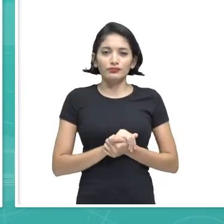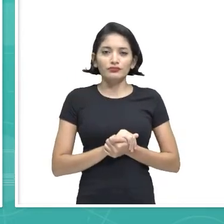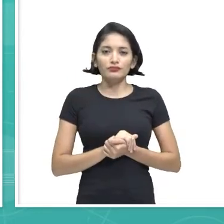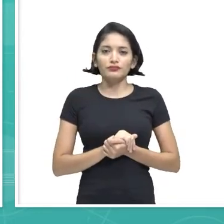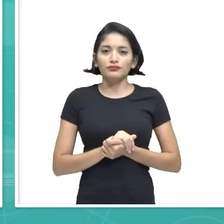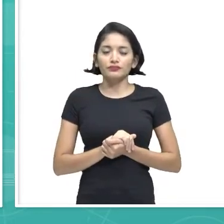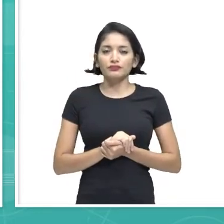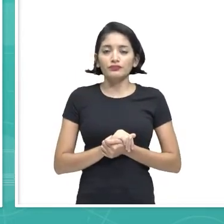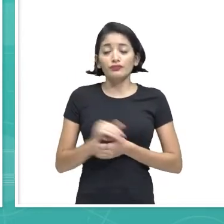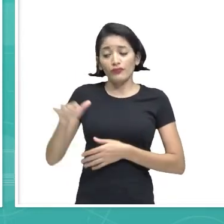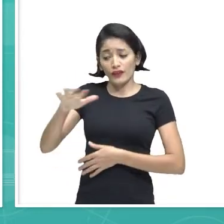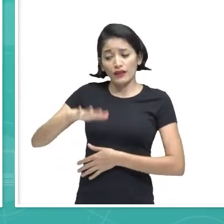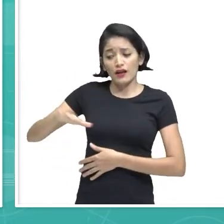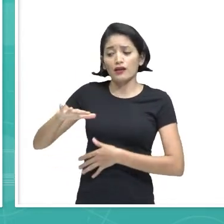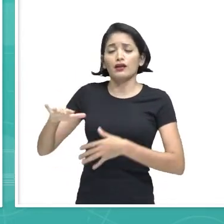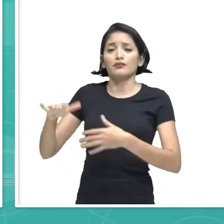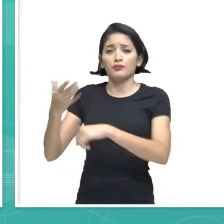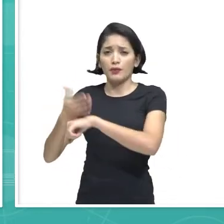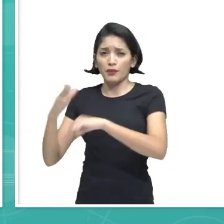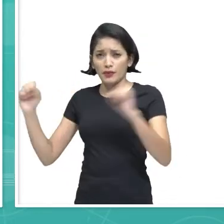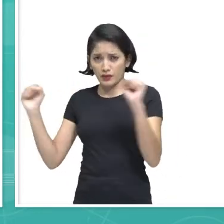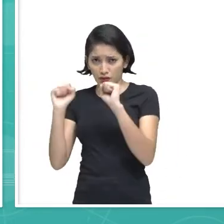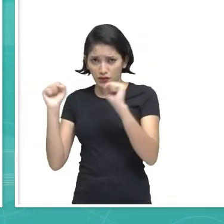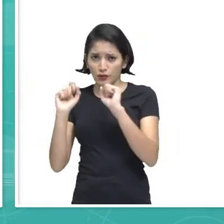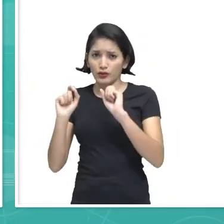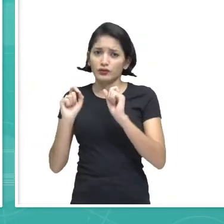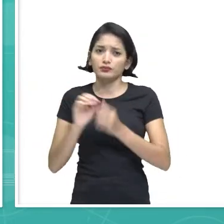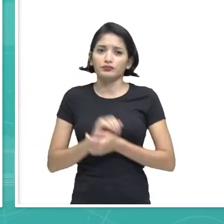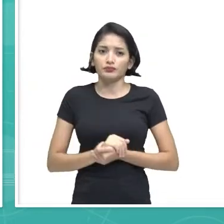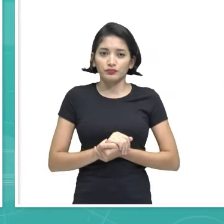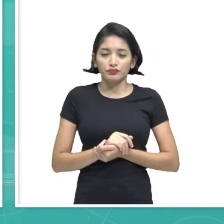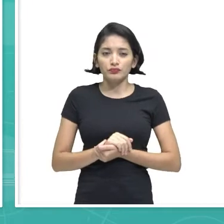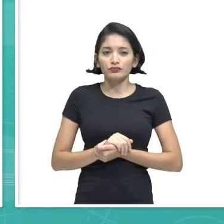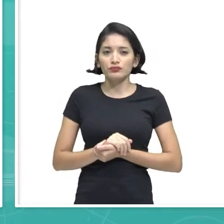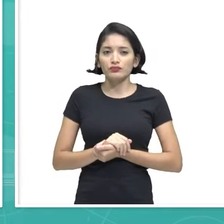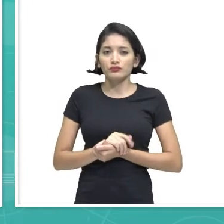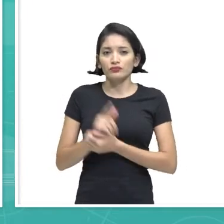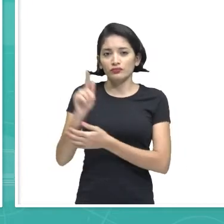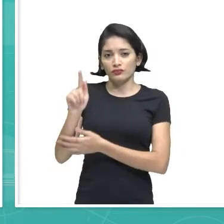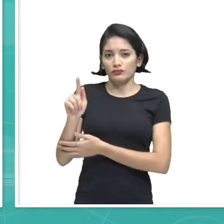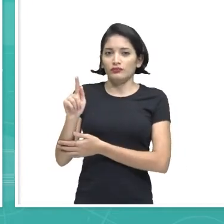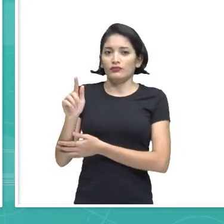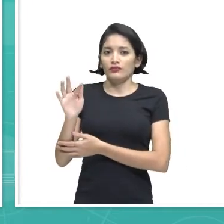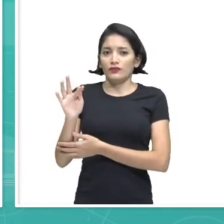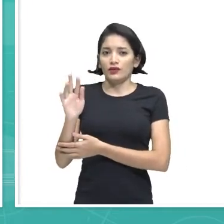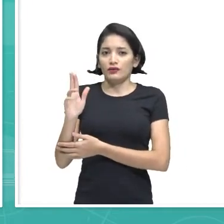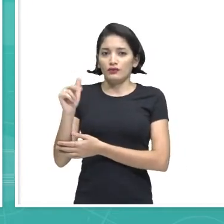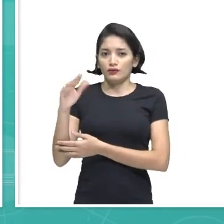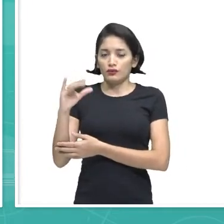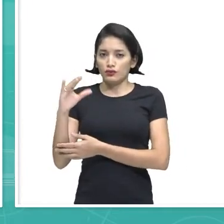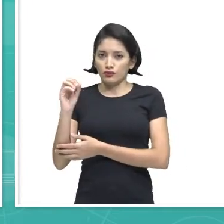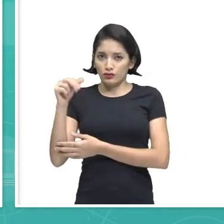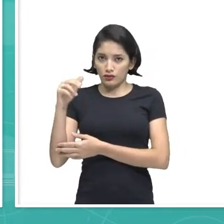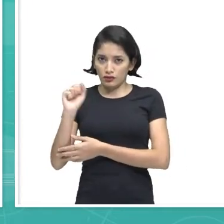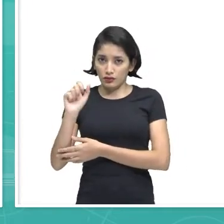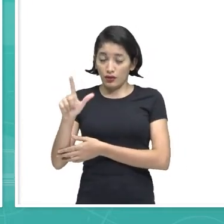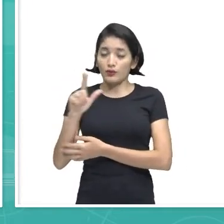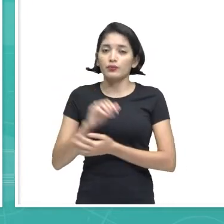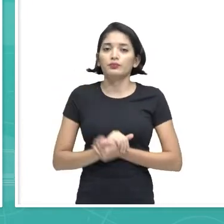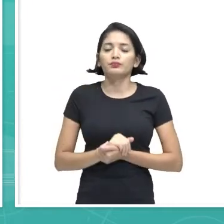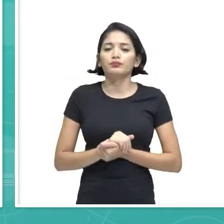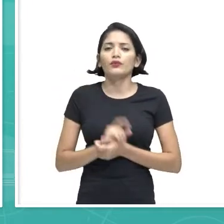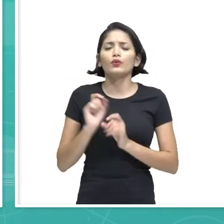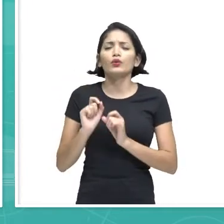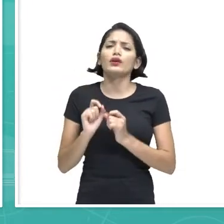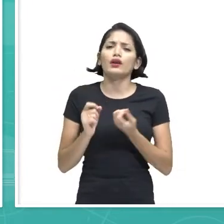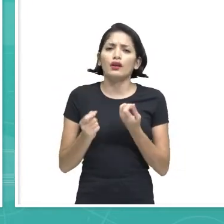aí no ramo da atividade física, que é a ginástica funcional. A ginástica funcional, ela vai trabalhar